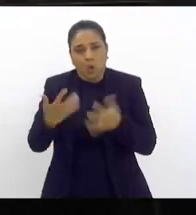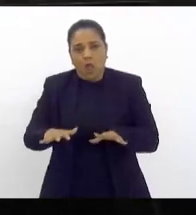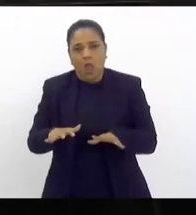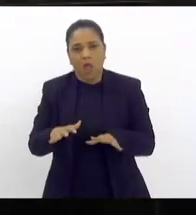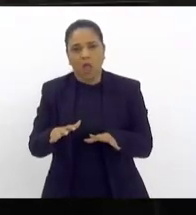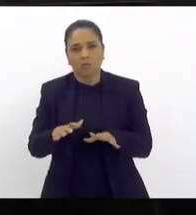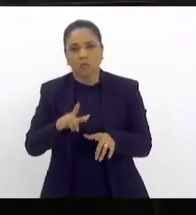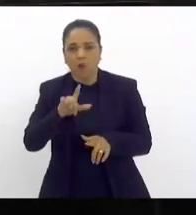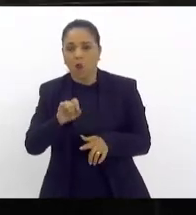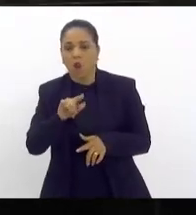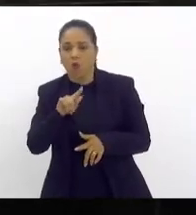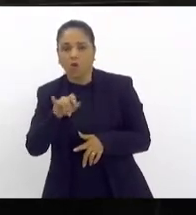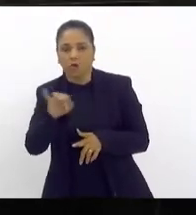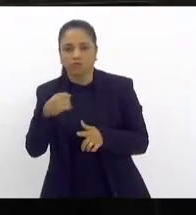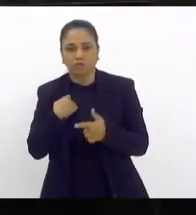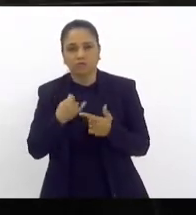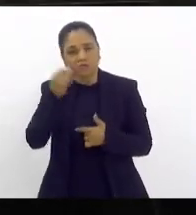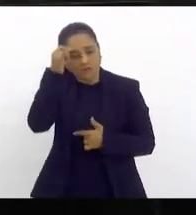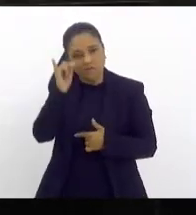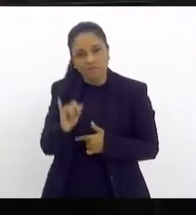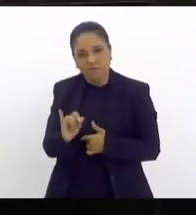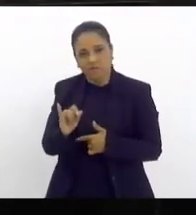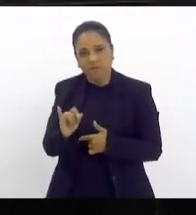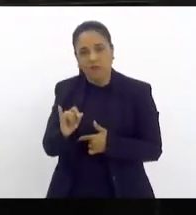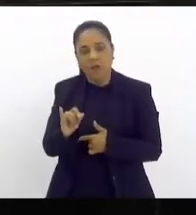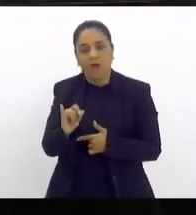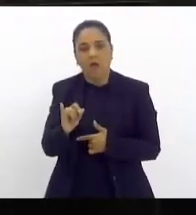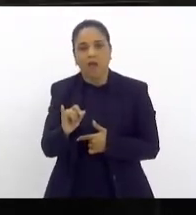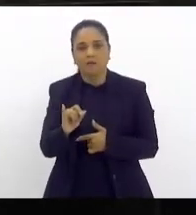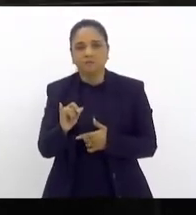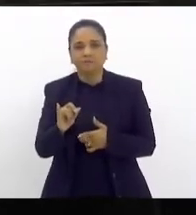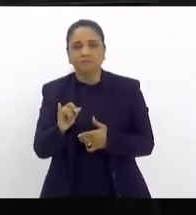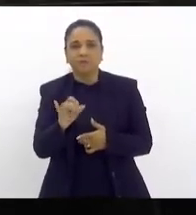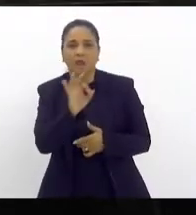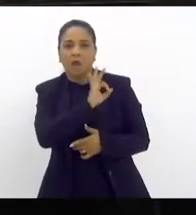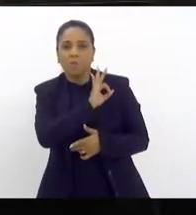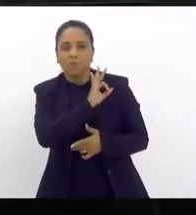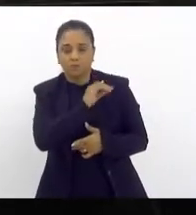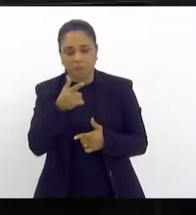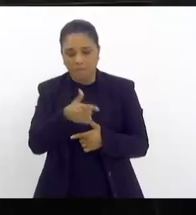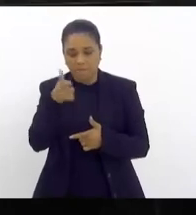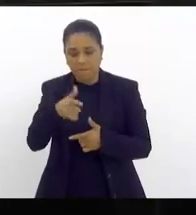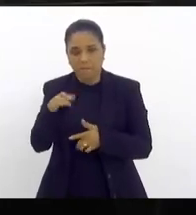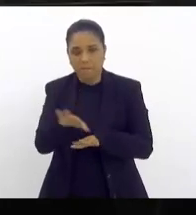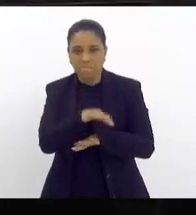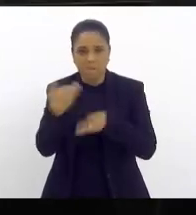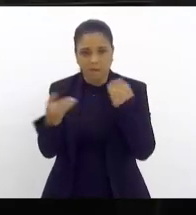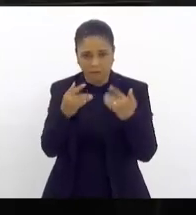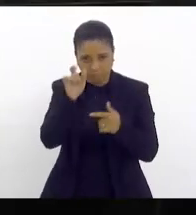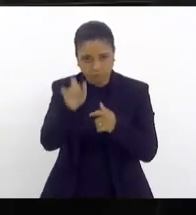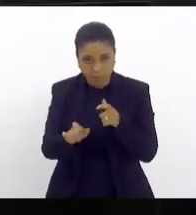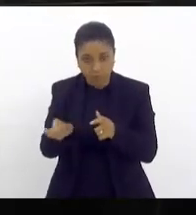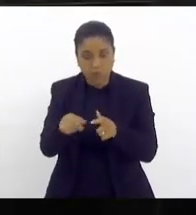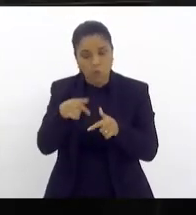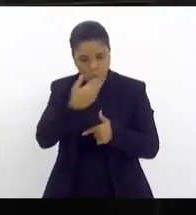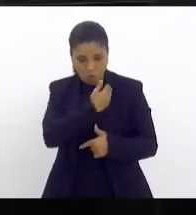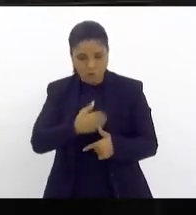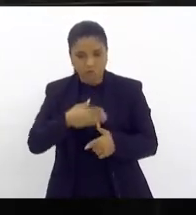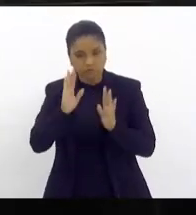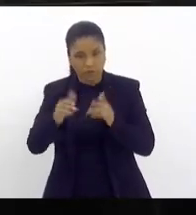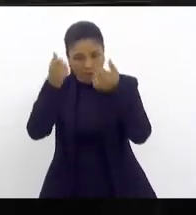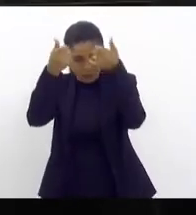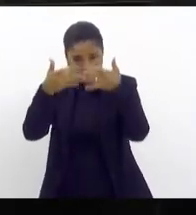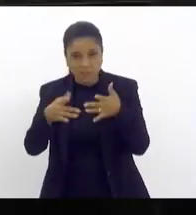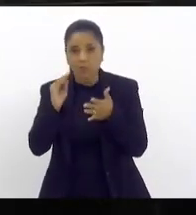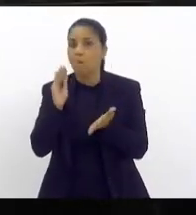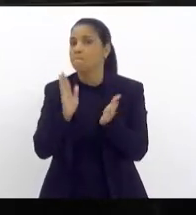na prevenção na redução da letalidade policial inclusive esse governo já deve explicações a